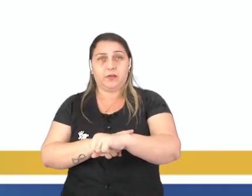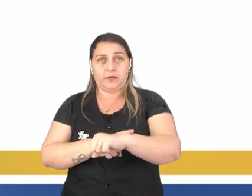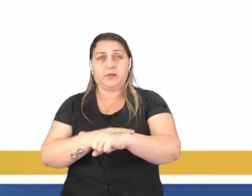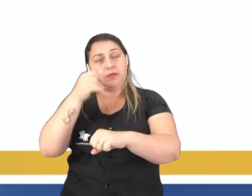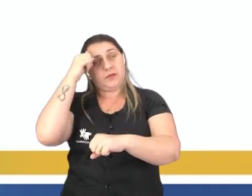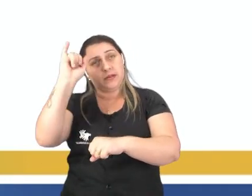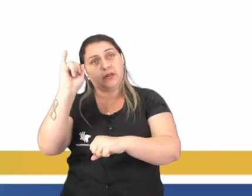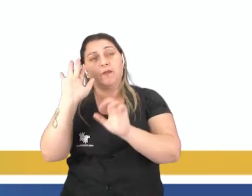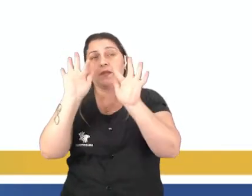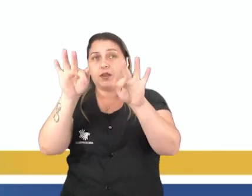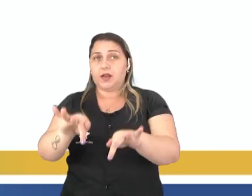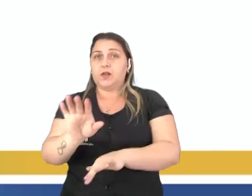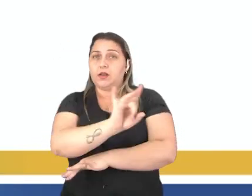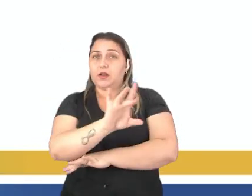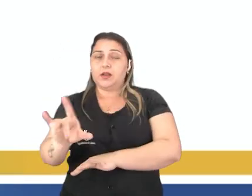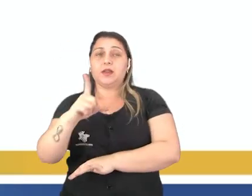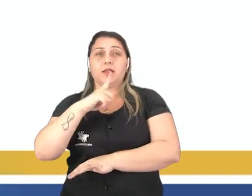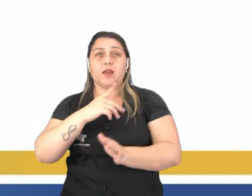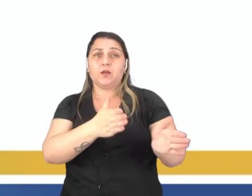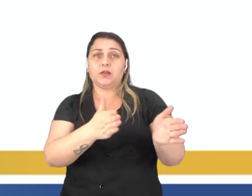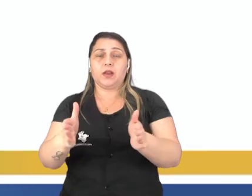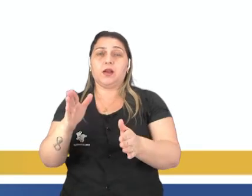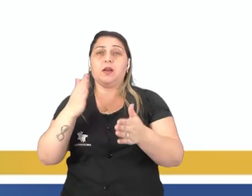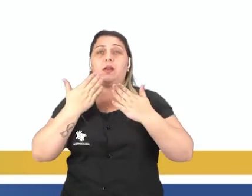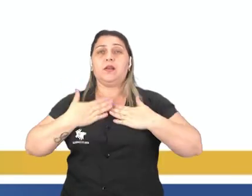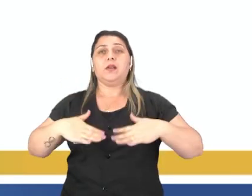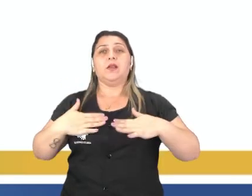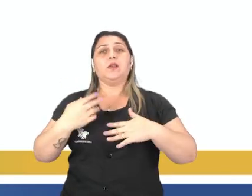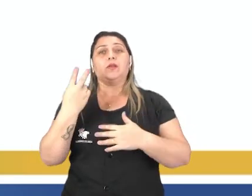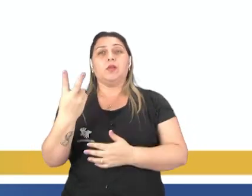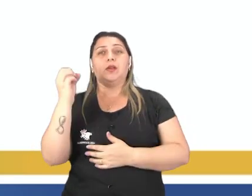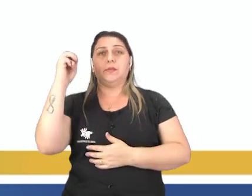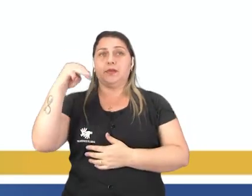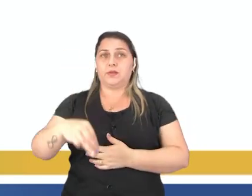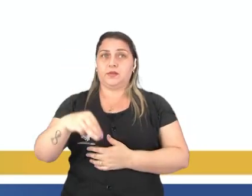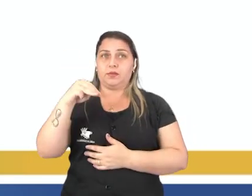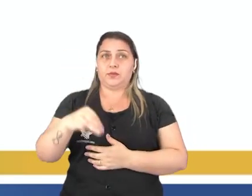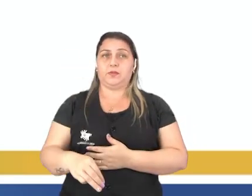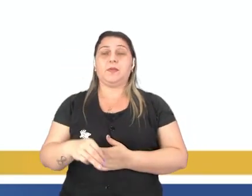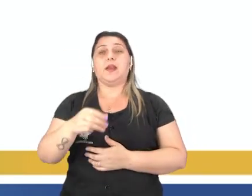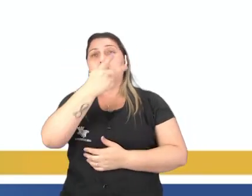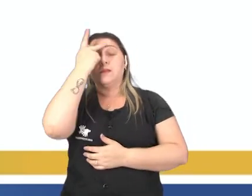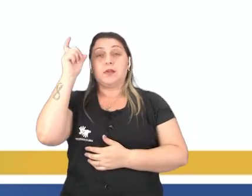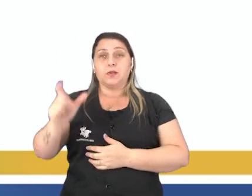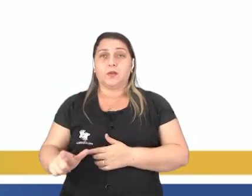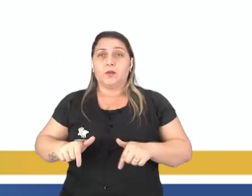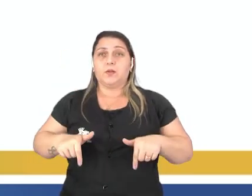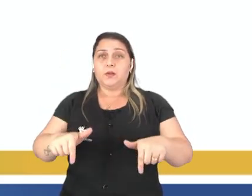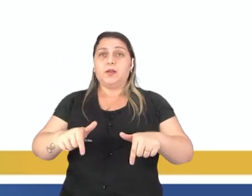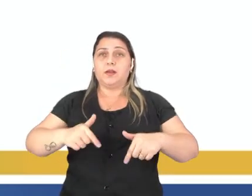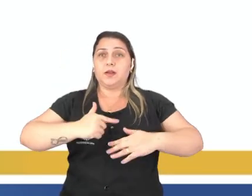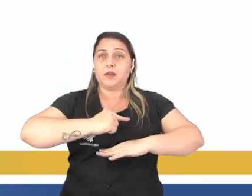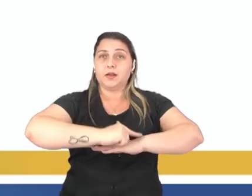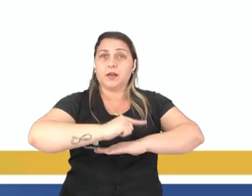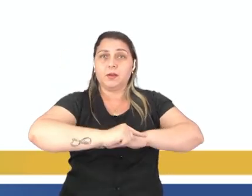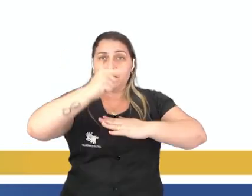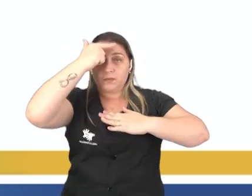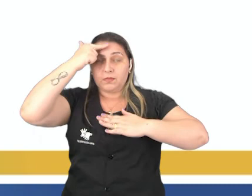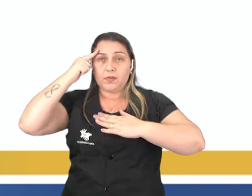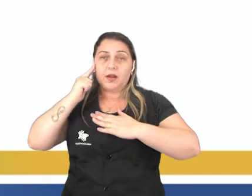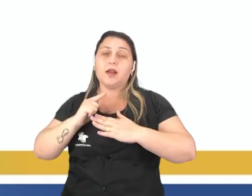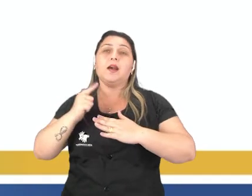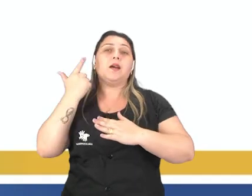cada round, existe um período de descanso de 2 minutos que serve para os lutadores limparem as suas feridas